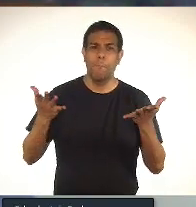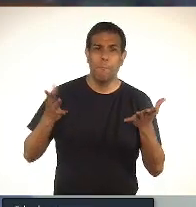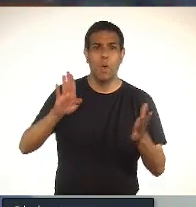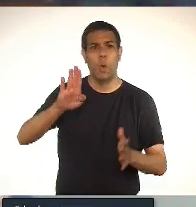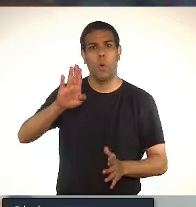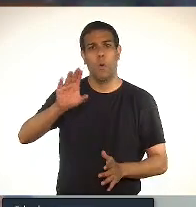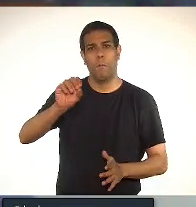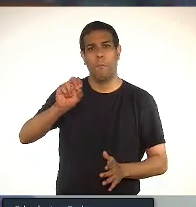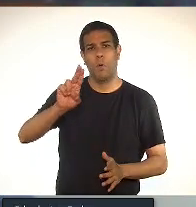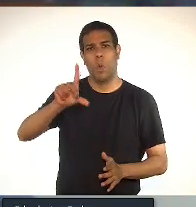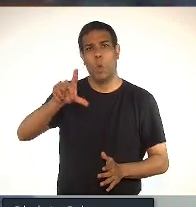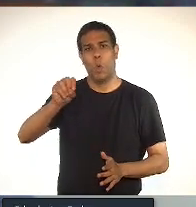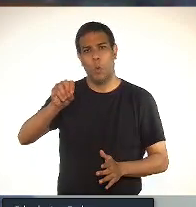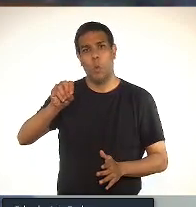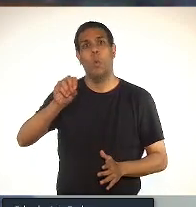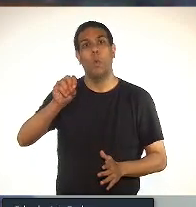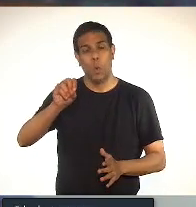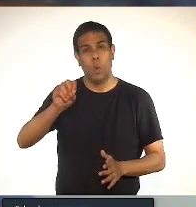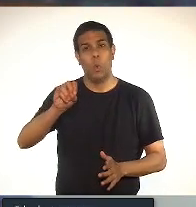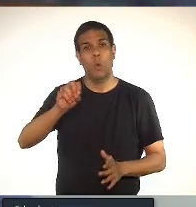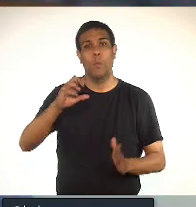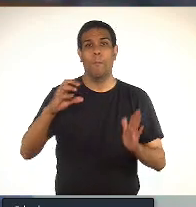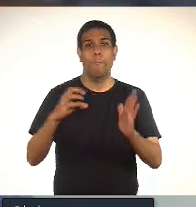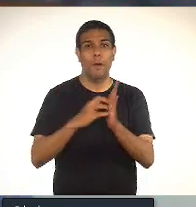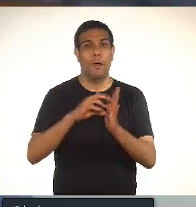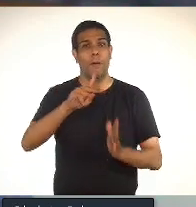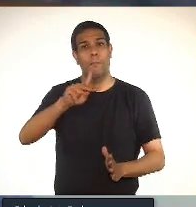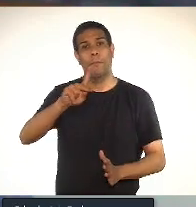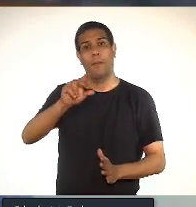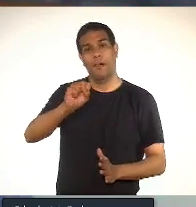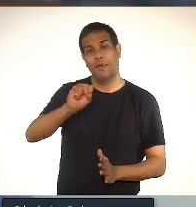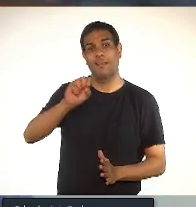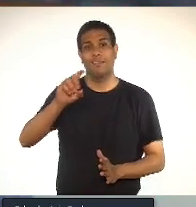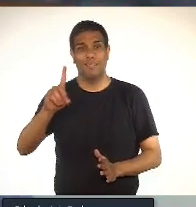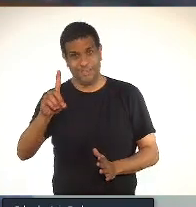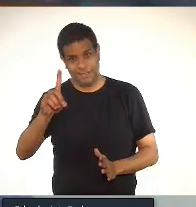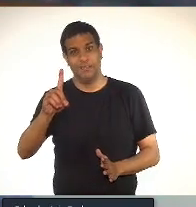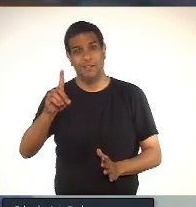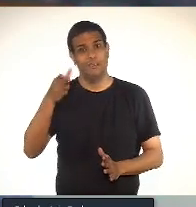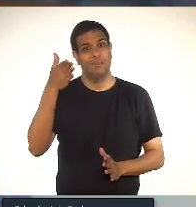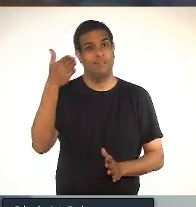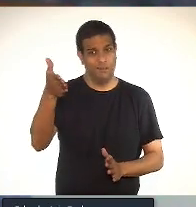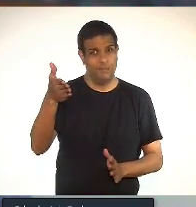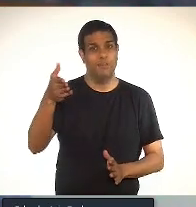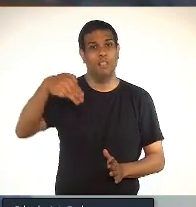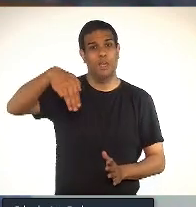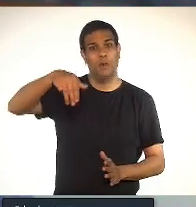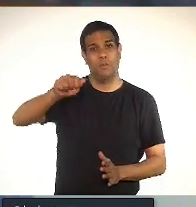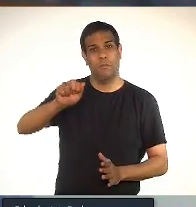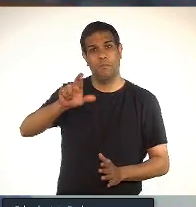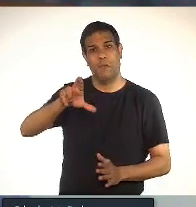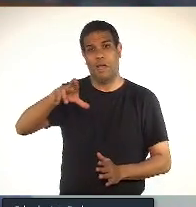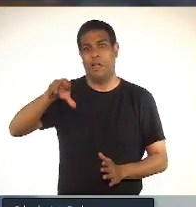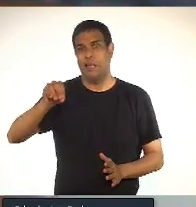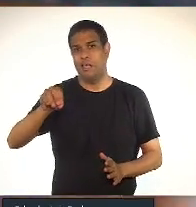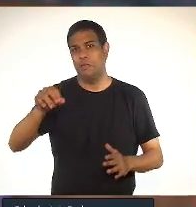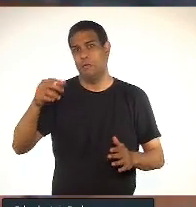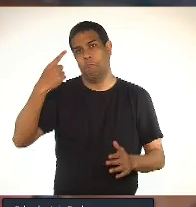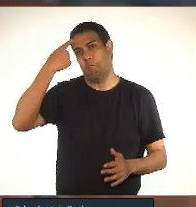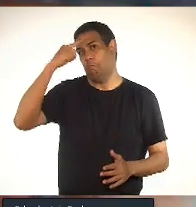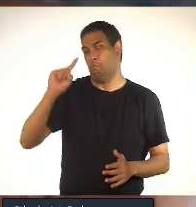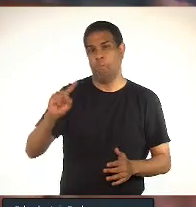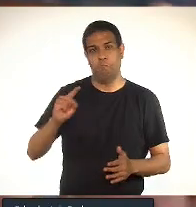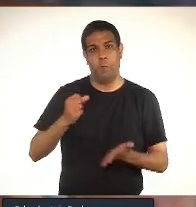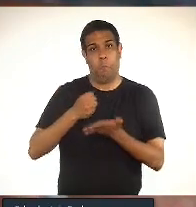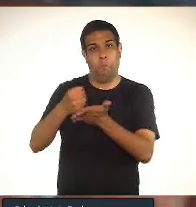Boulos do PSB, né, que teve a candidatura do Márcio França. Não sei se aconteceu